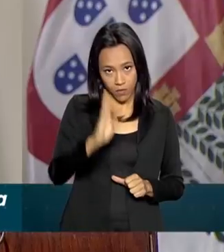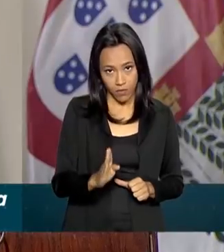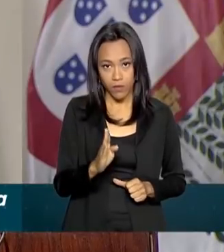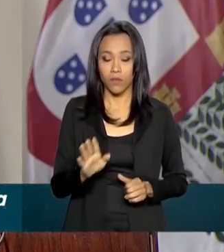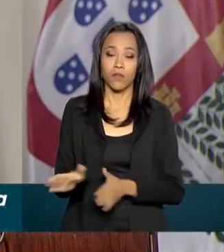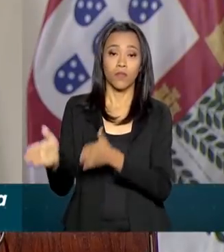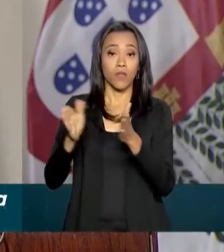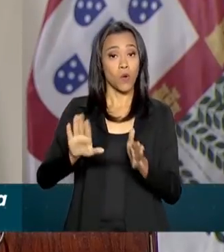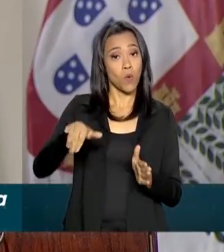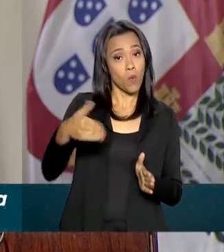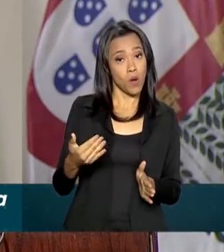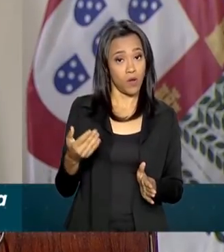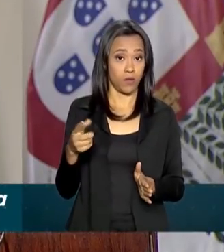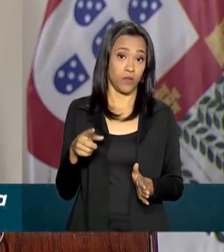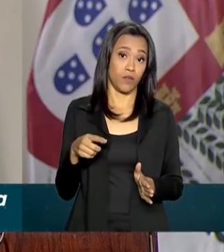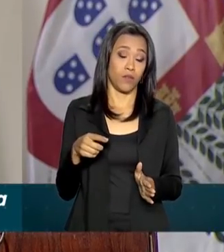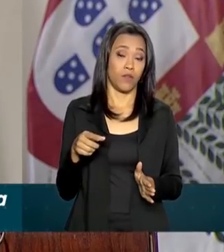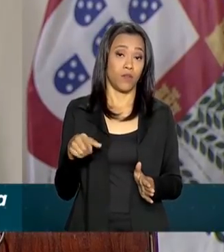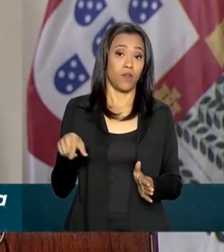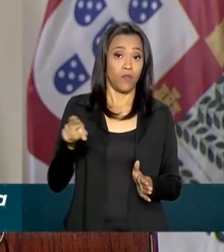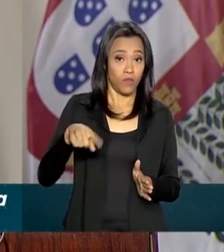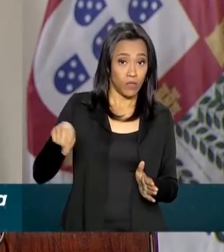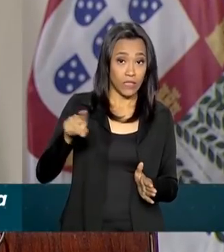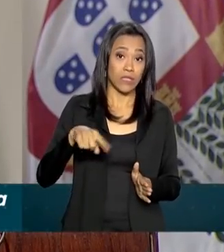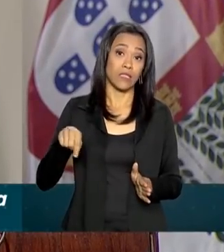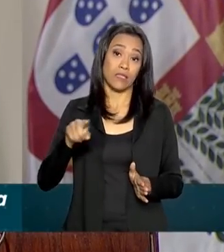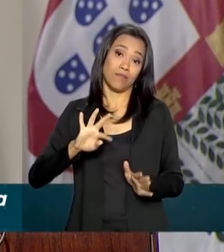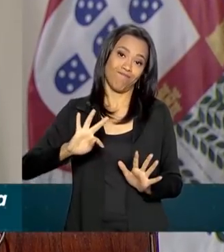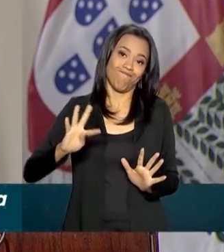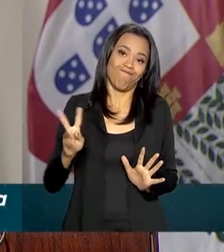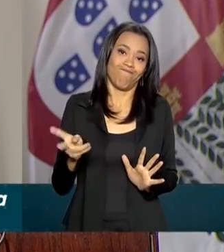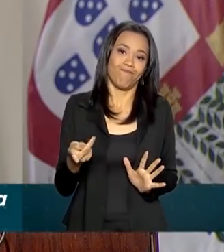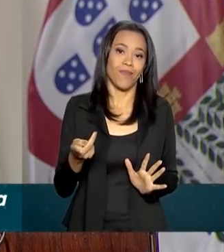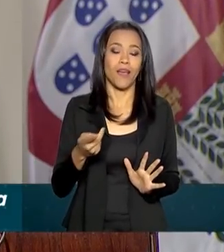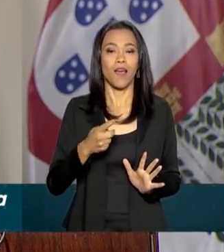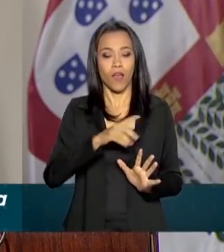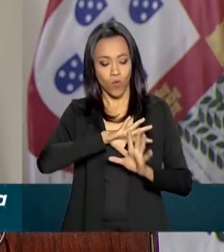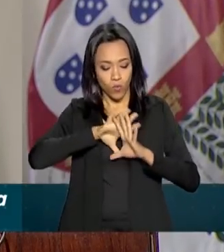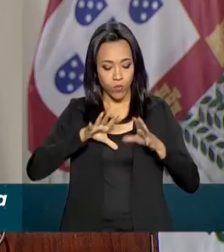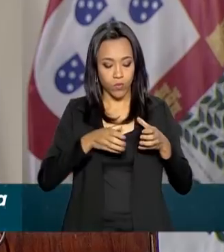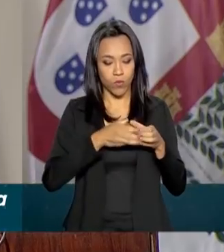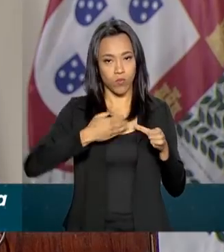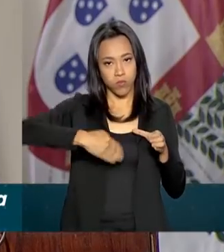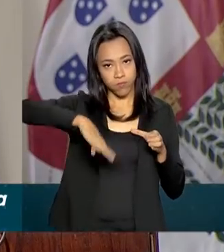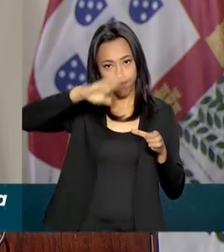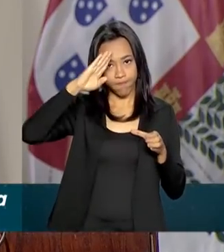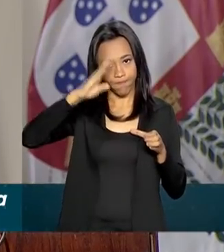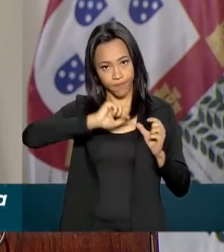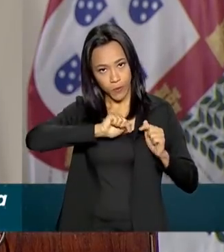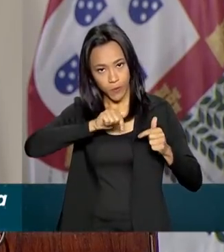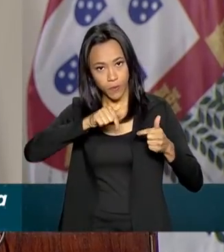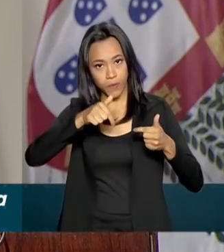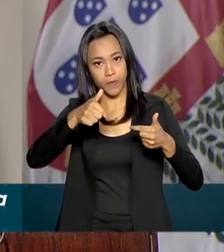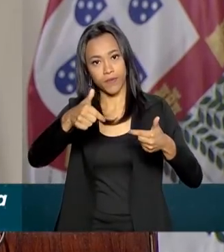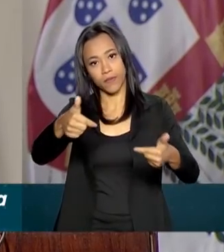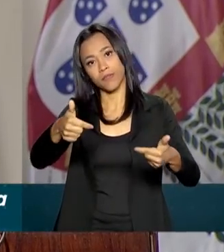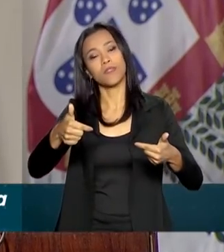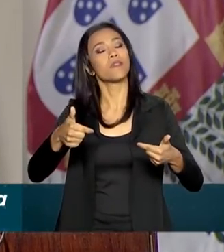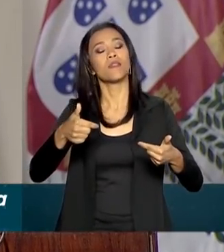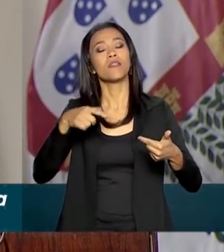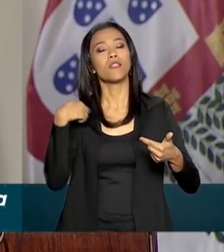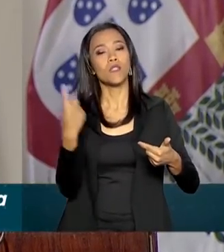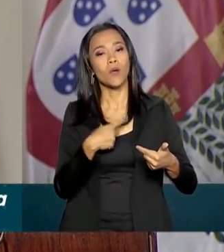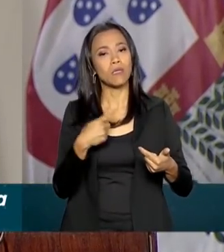senhores falha entrou entrou nós das forças armadas e confesso que torcemos muito para não